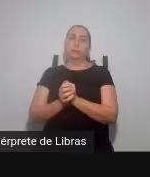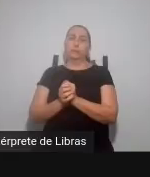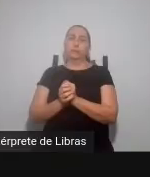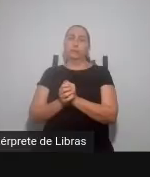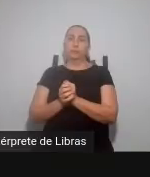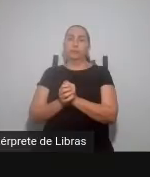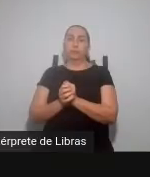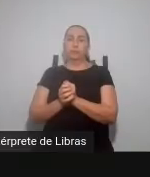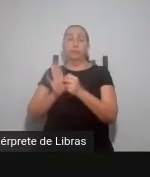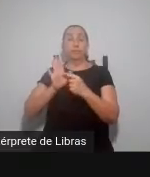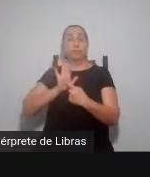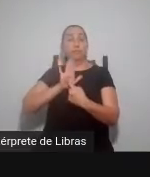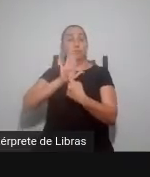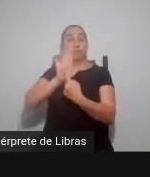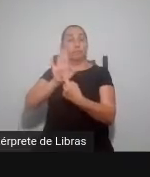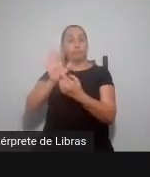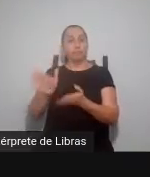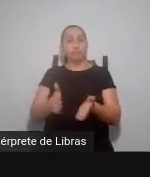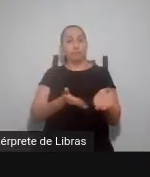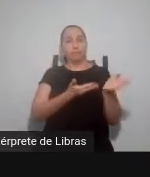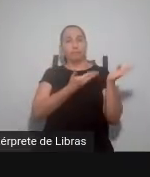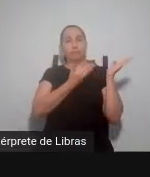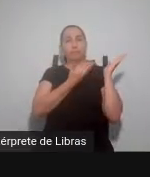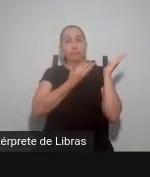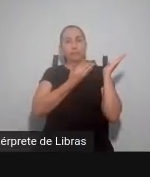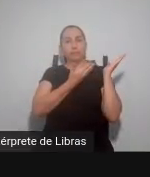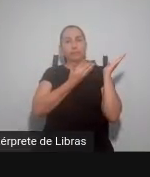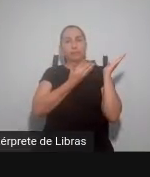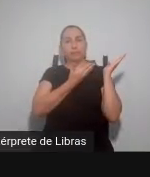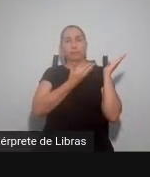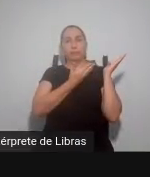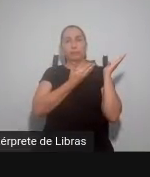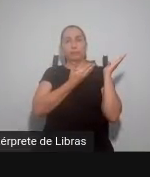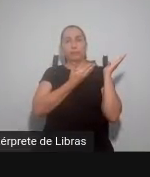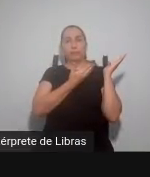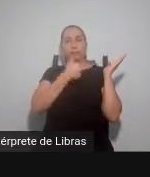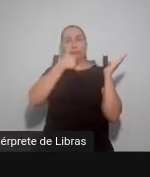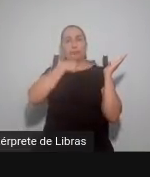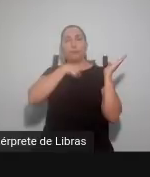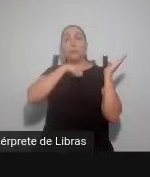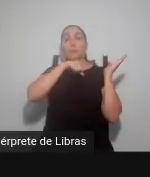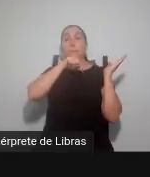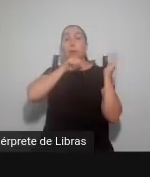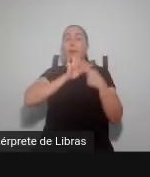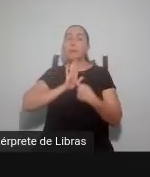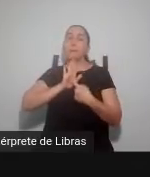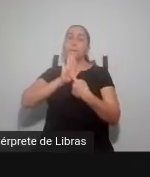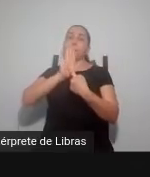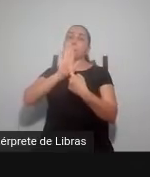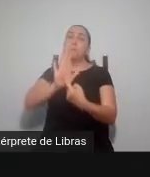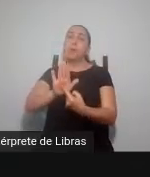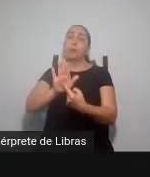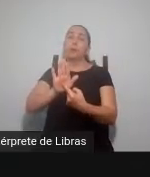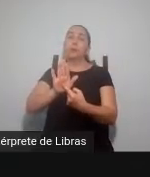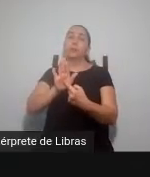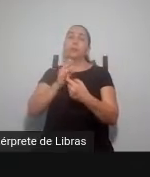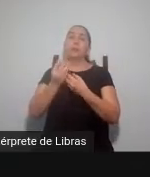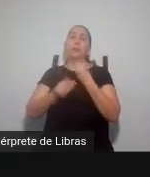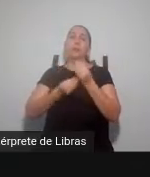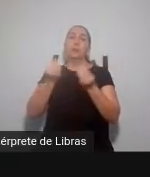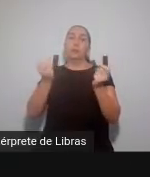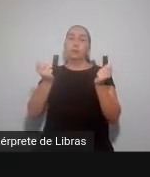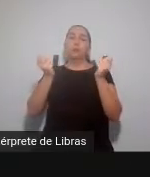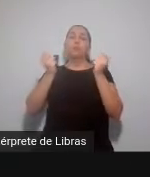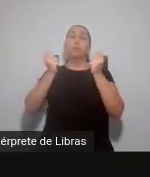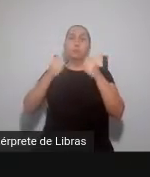Aqui uma criança, né, mostrando, a mãe postou no Classroom essa foto, mostrando o calendário que construiu,